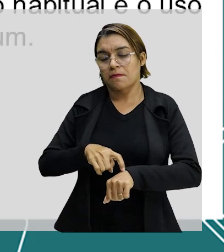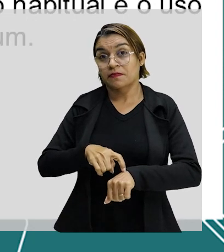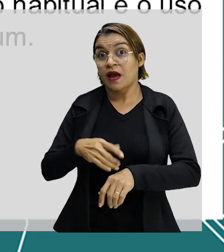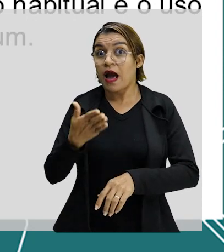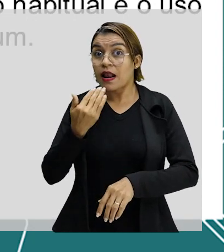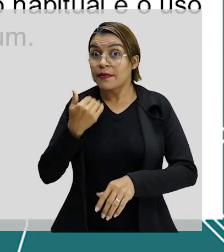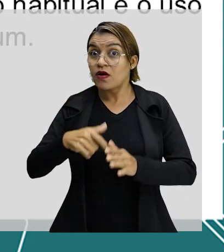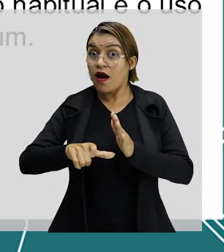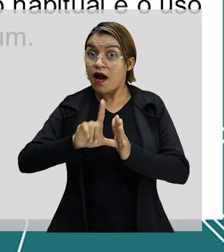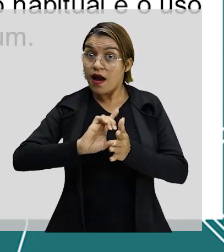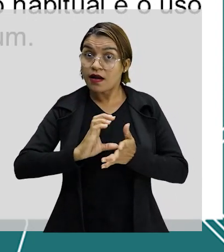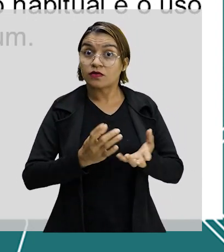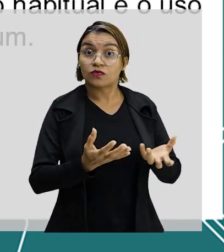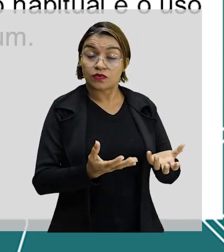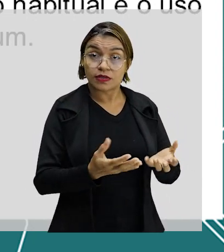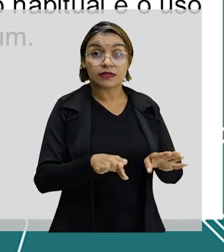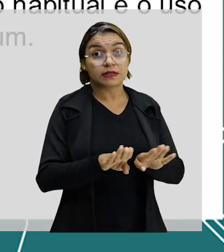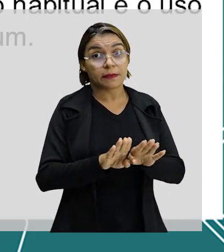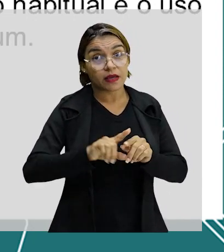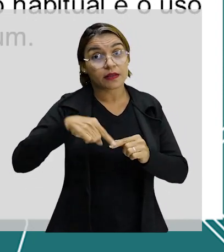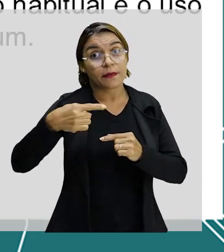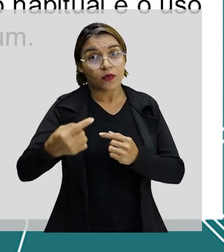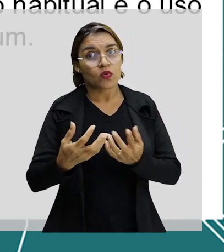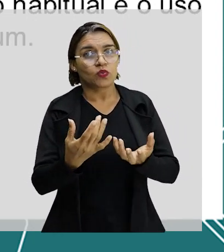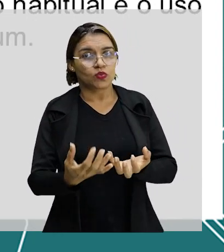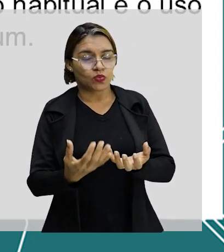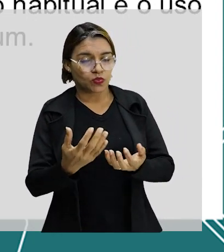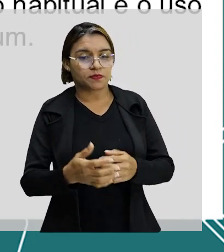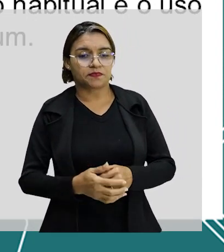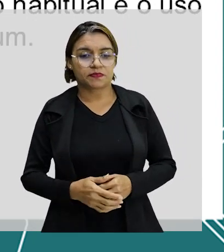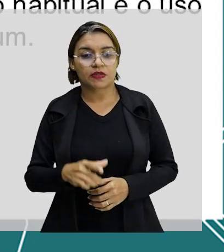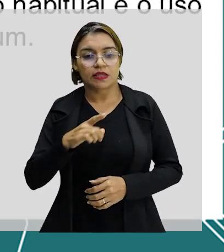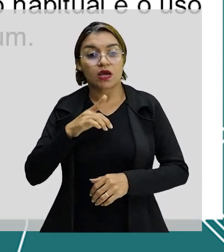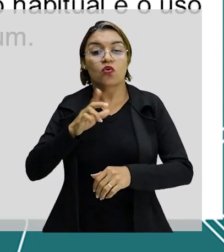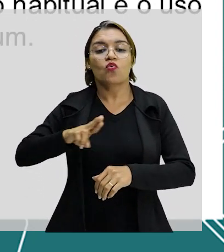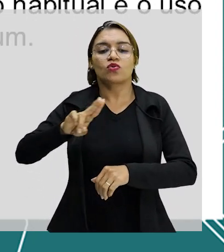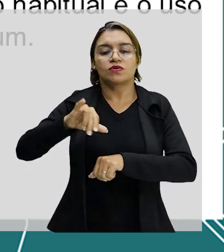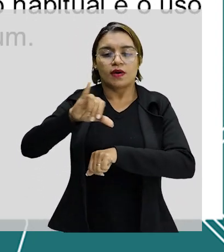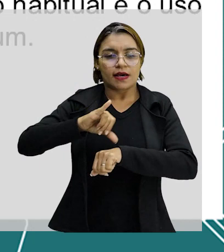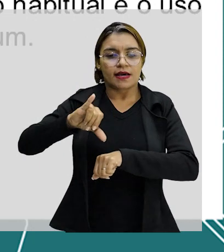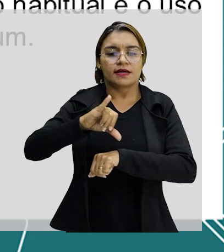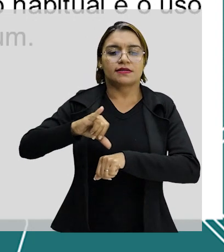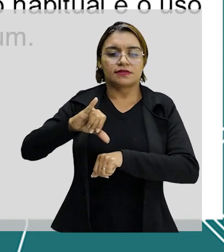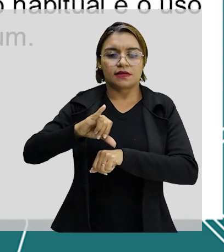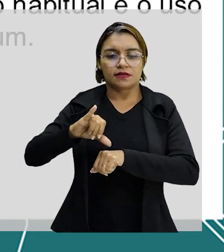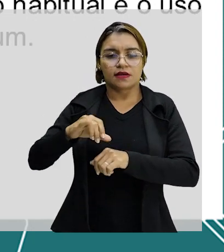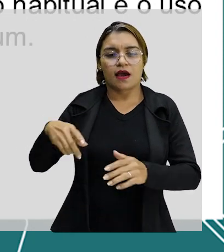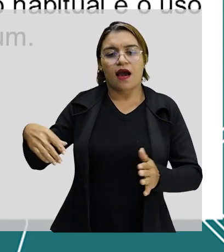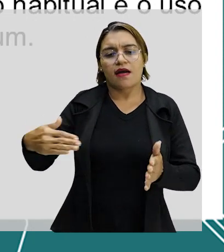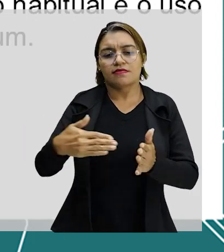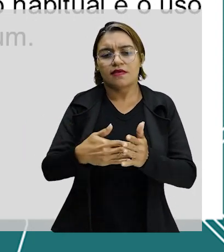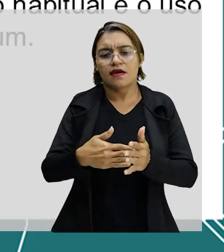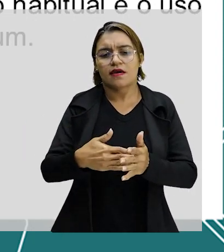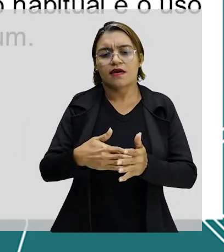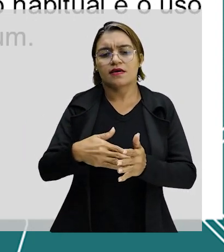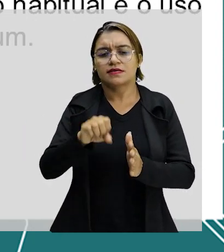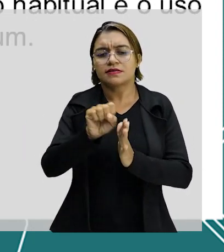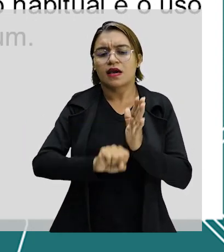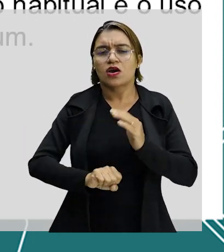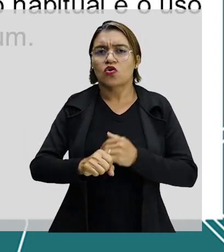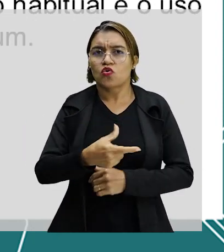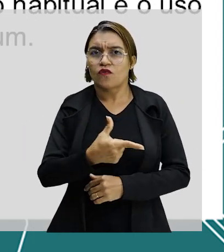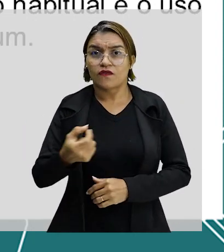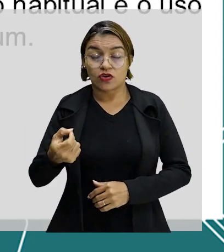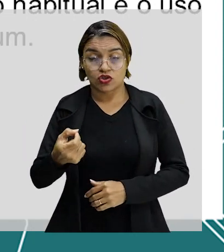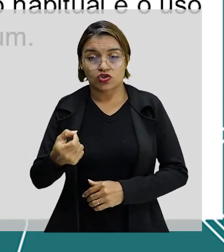em alimentos crus como em alimentos para fritar. O uso do azeite até princípios do século XX era pouco habitual